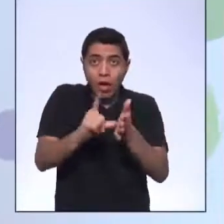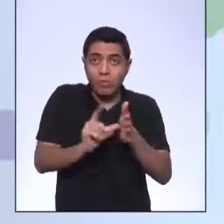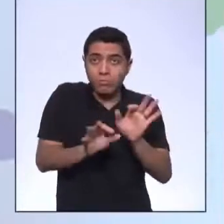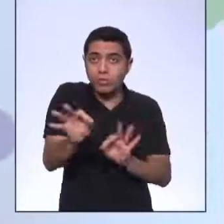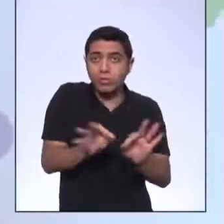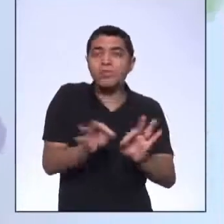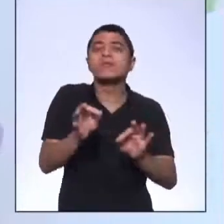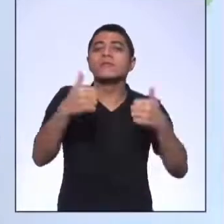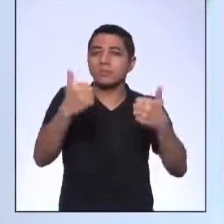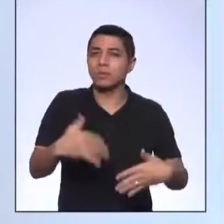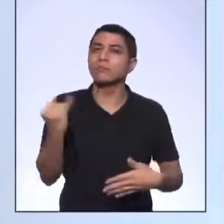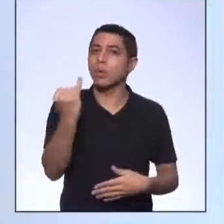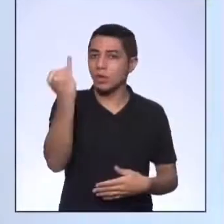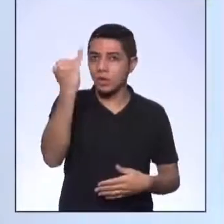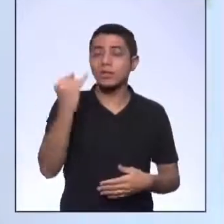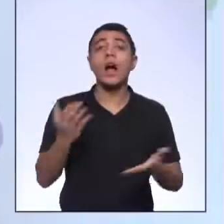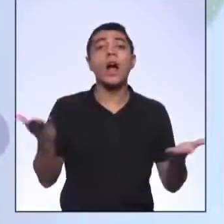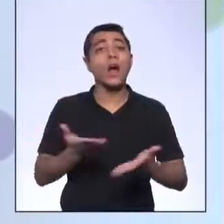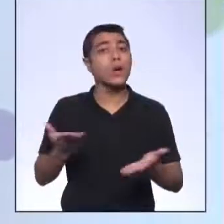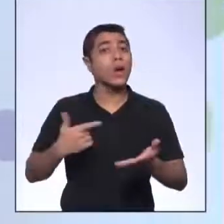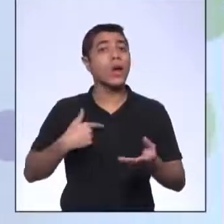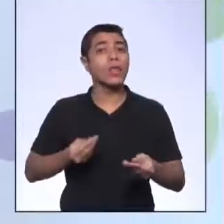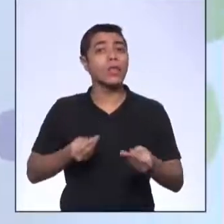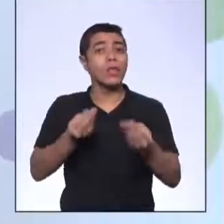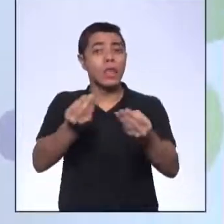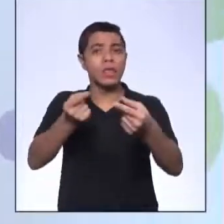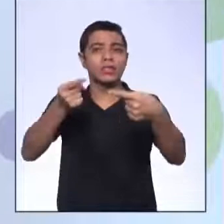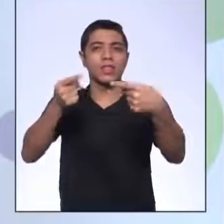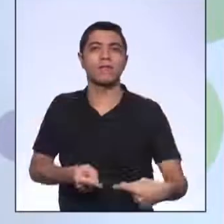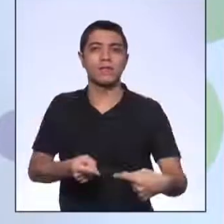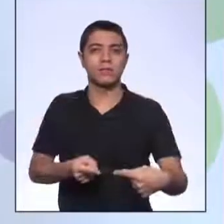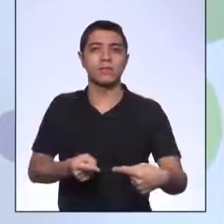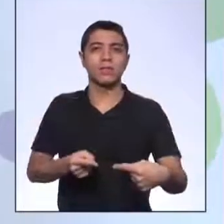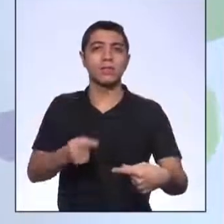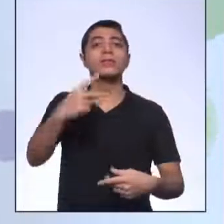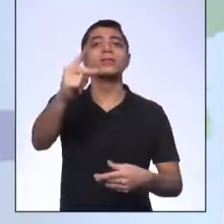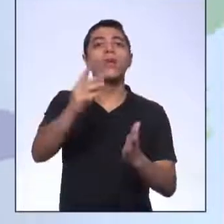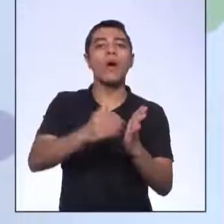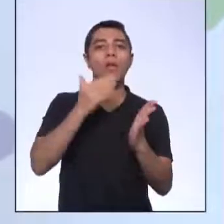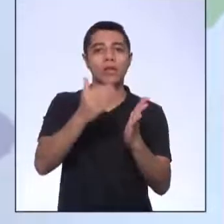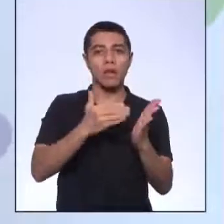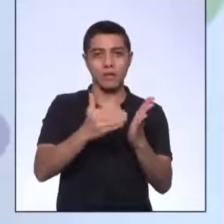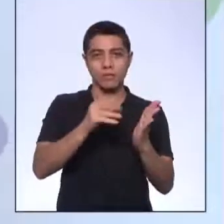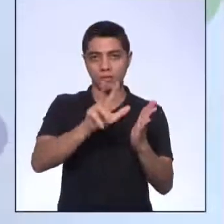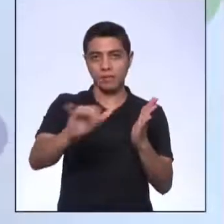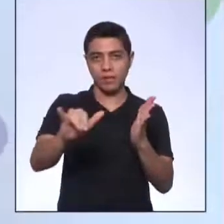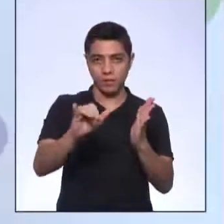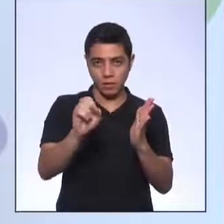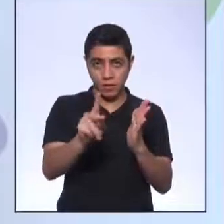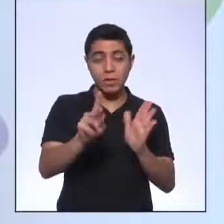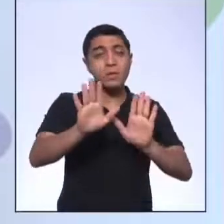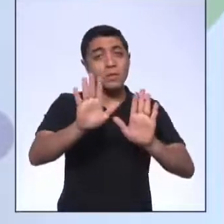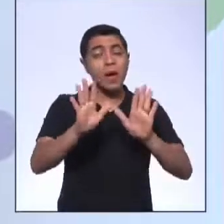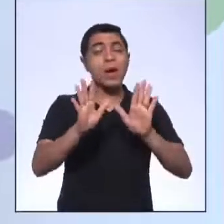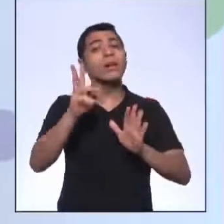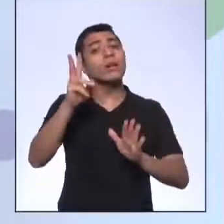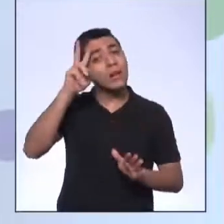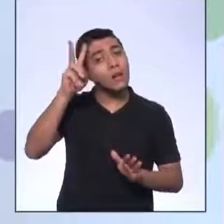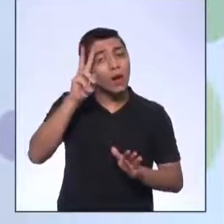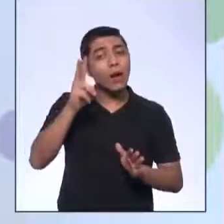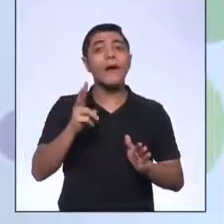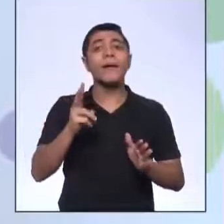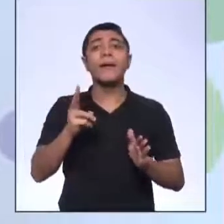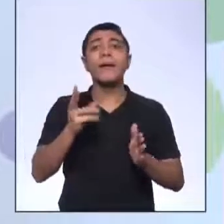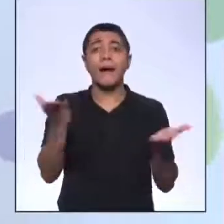o primeiro desafio que vocês irão realizar no caderno de vocês tá lembrando a todos que todas as nossas aulas que estão aqui sendo